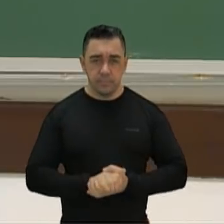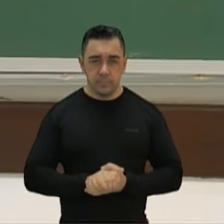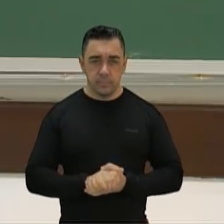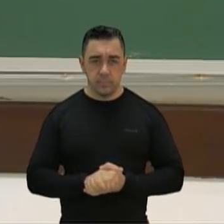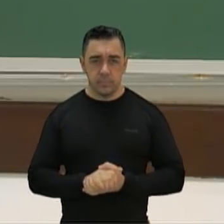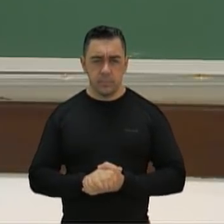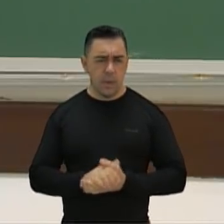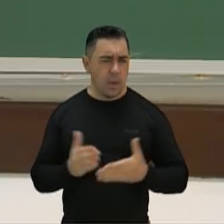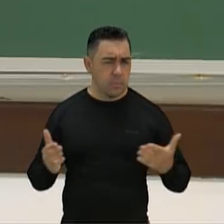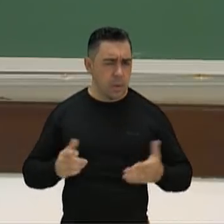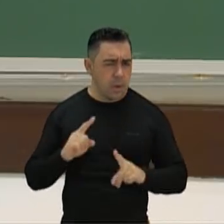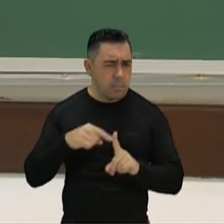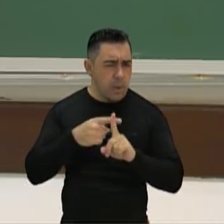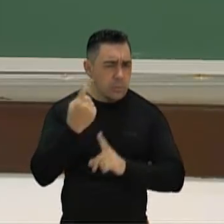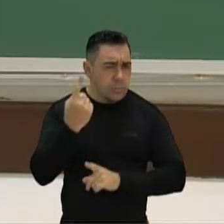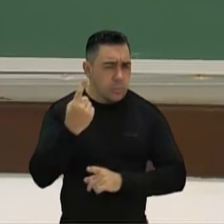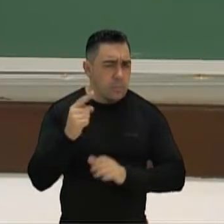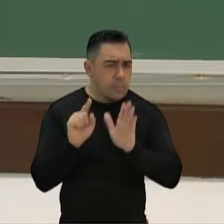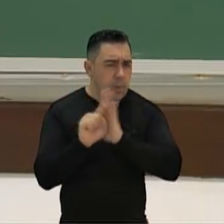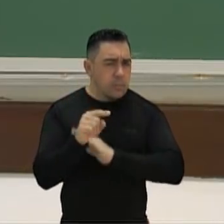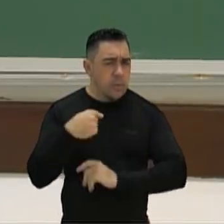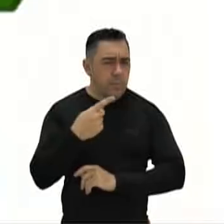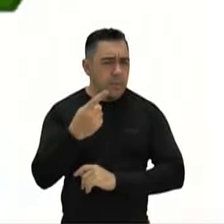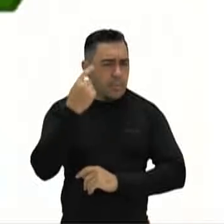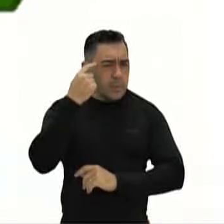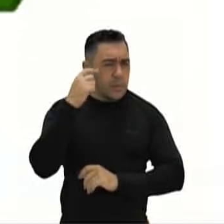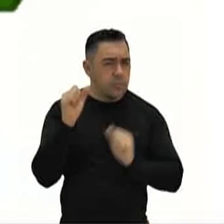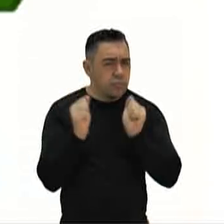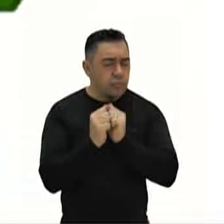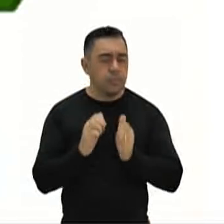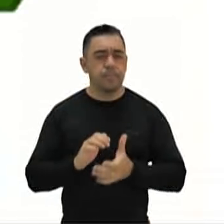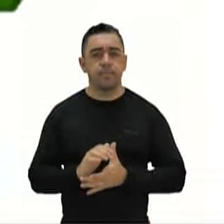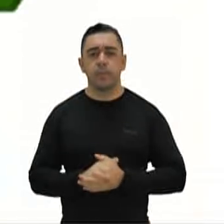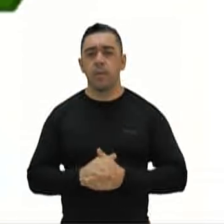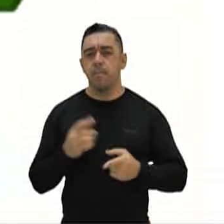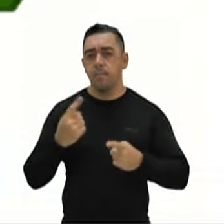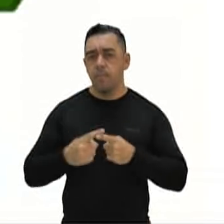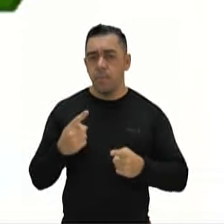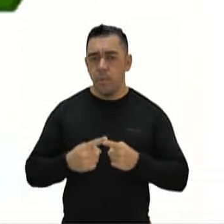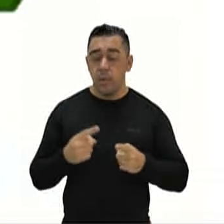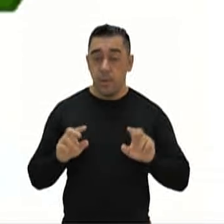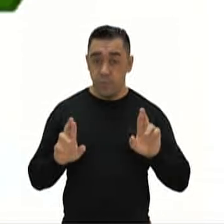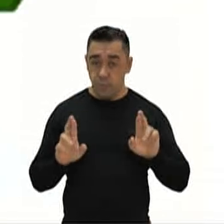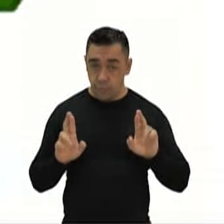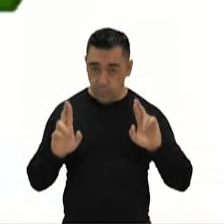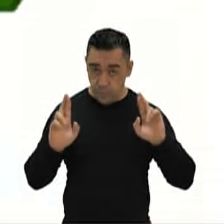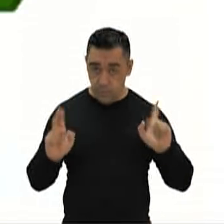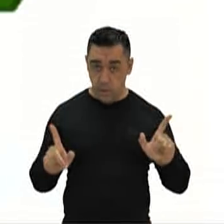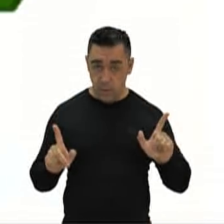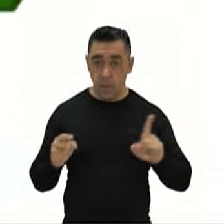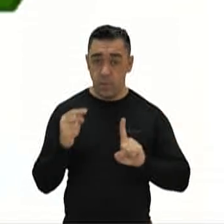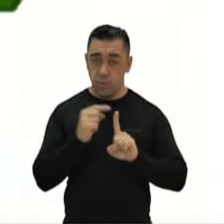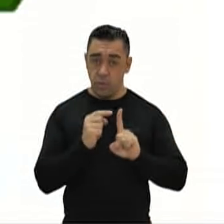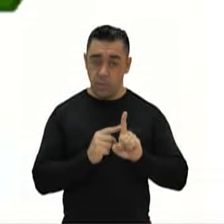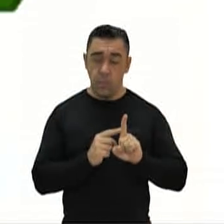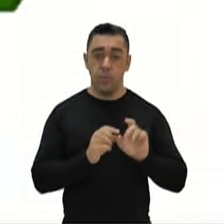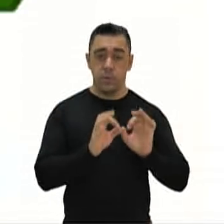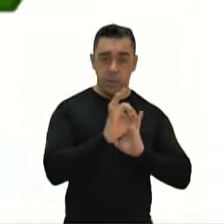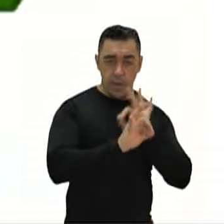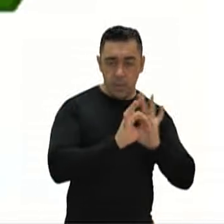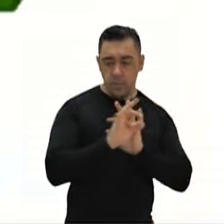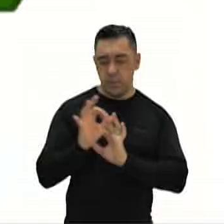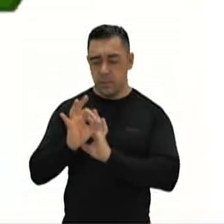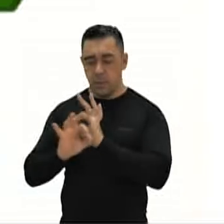Vamos pensar um pouquinho juntos. Porque, apesar de aparentemente diferentes, as células